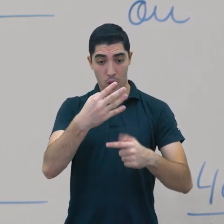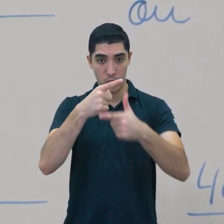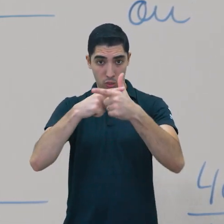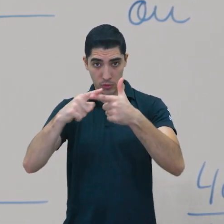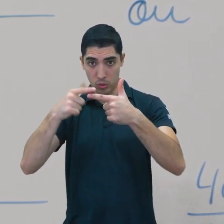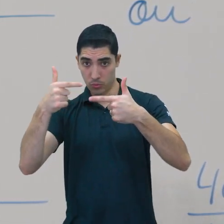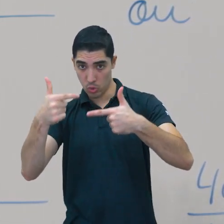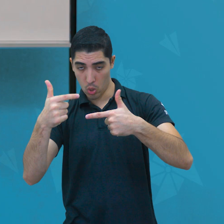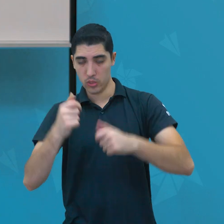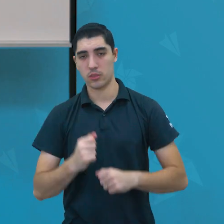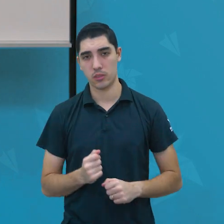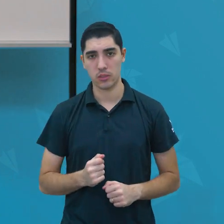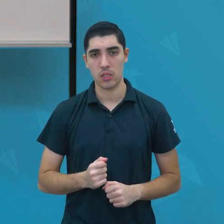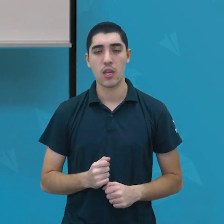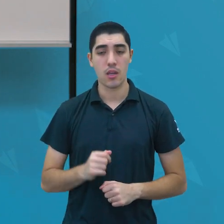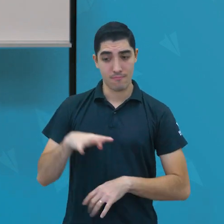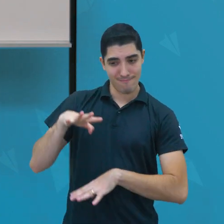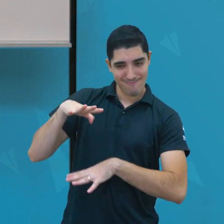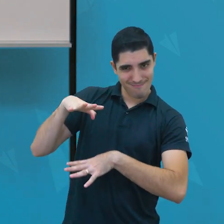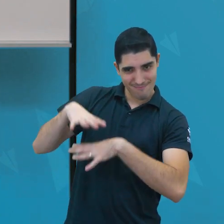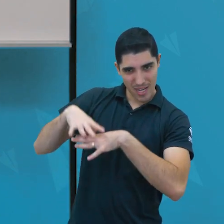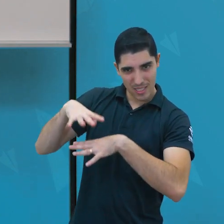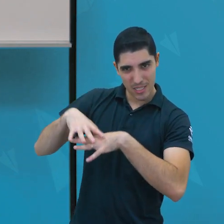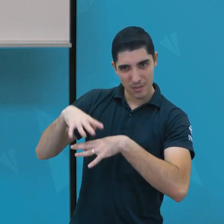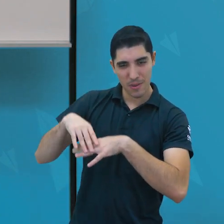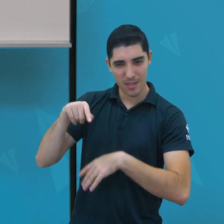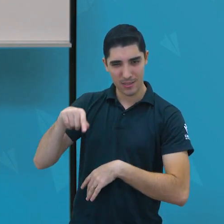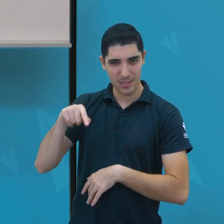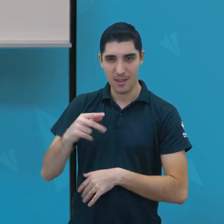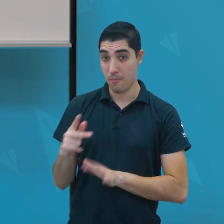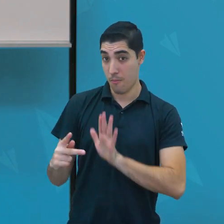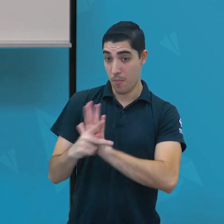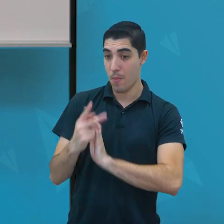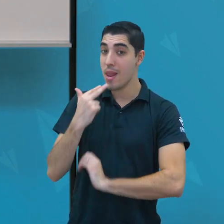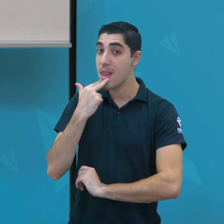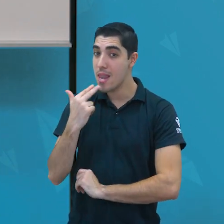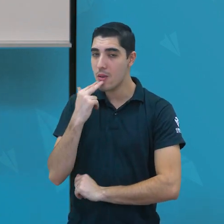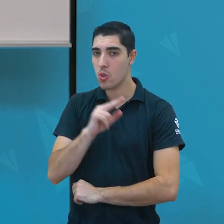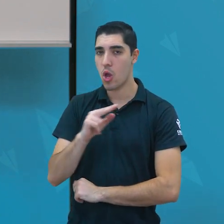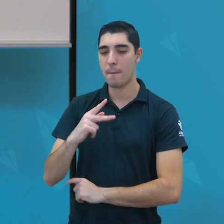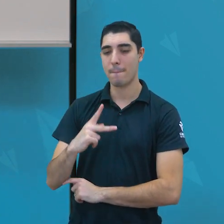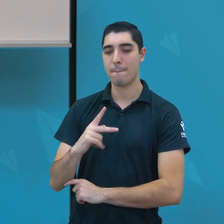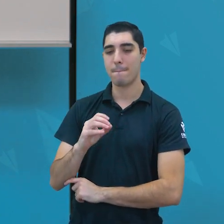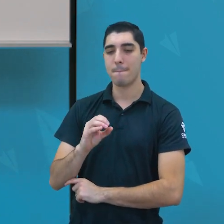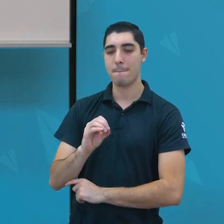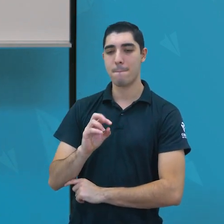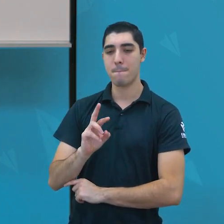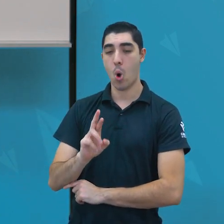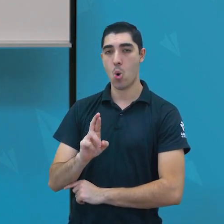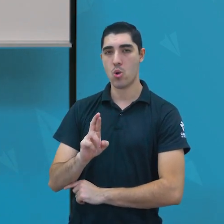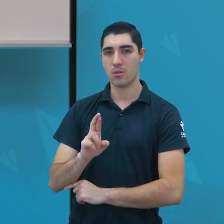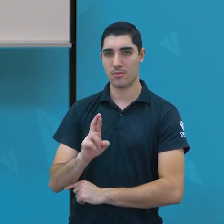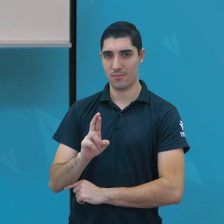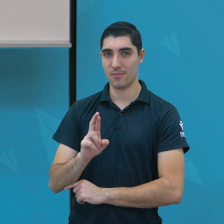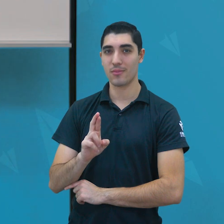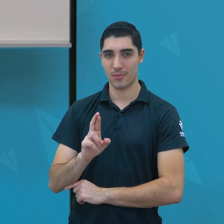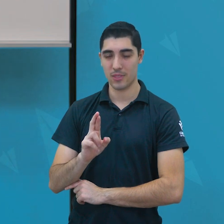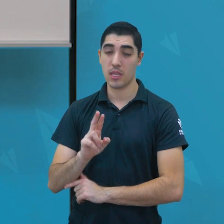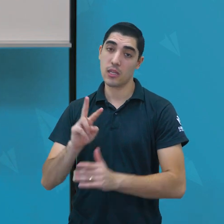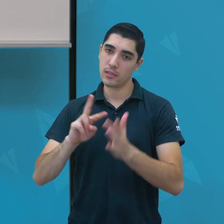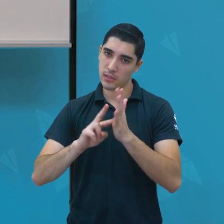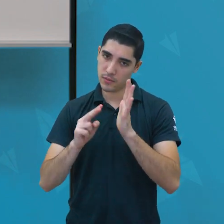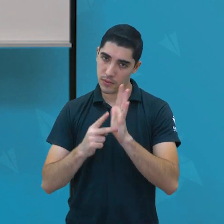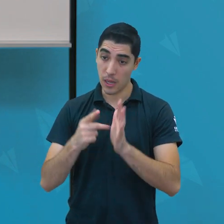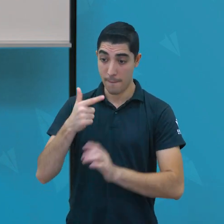2. Na matemática, quando nós estamos falando nesse matematiquês por, isso normalmente se refere a uma